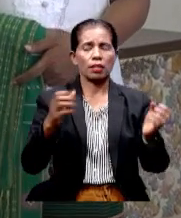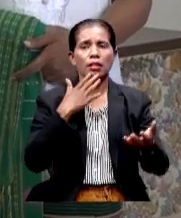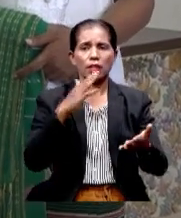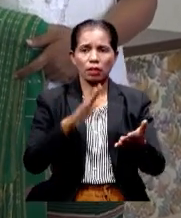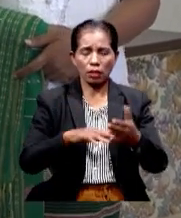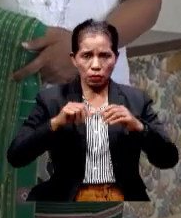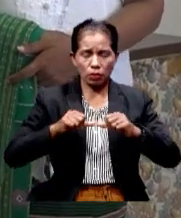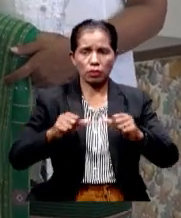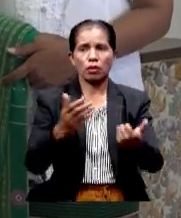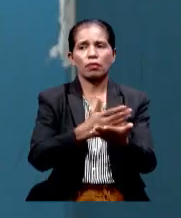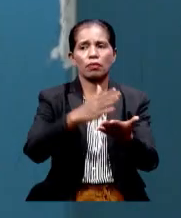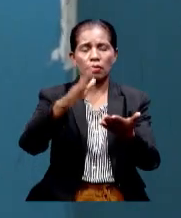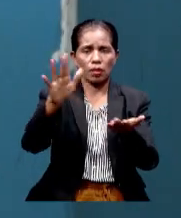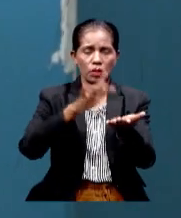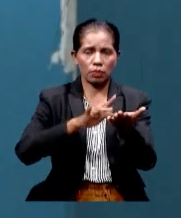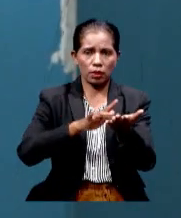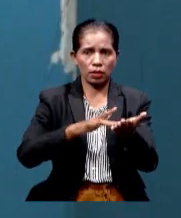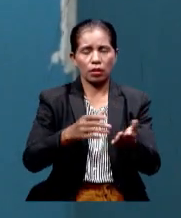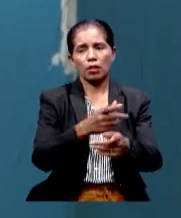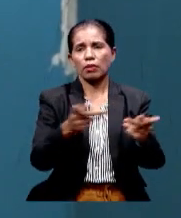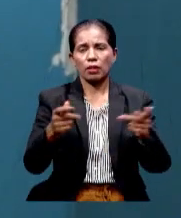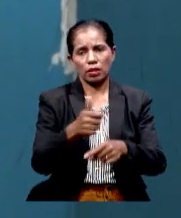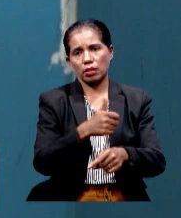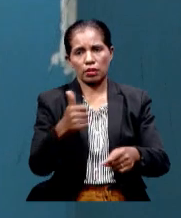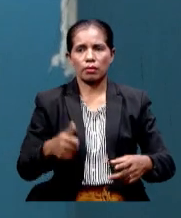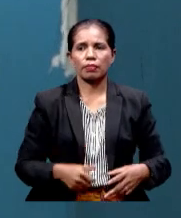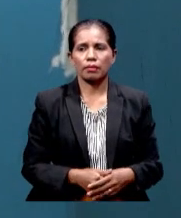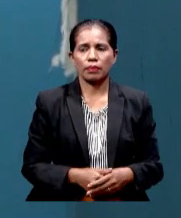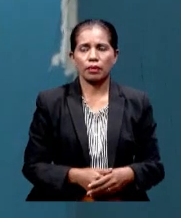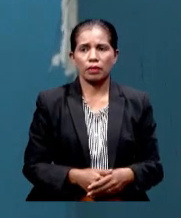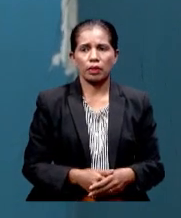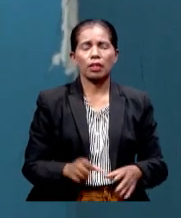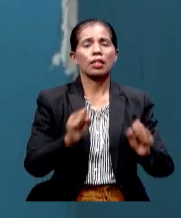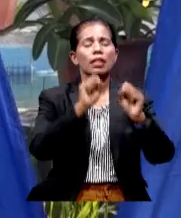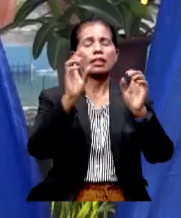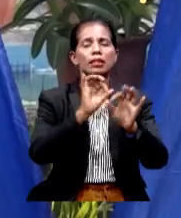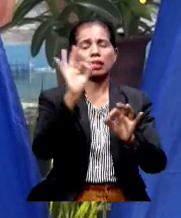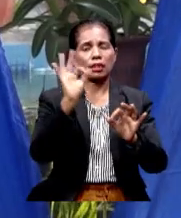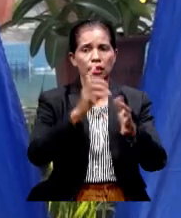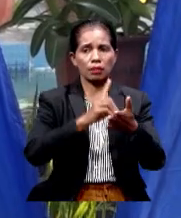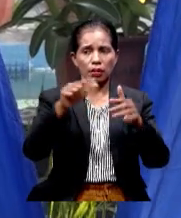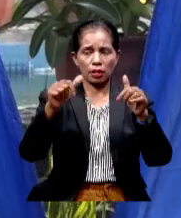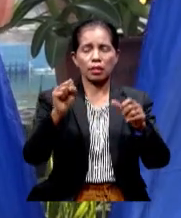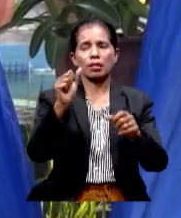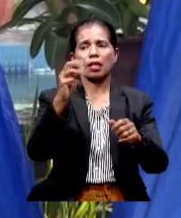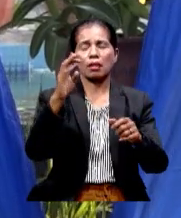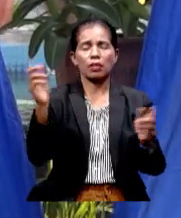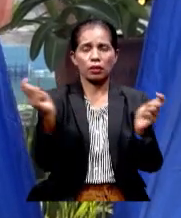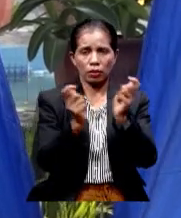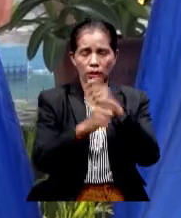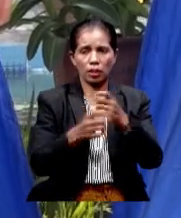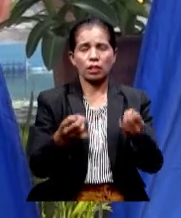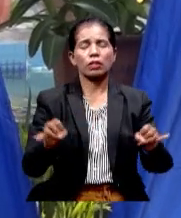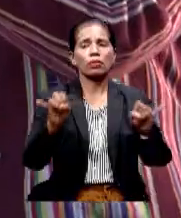be continue distribui ba hospital centro no posto saúde sira. Nune iha sexta semana ne, sames nebe troca ona ba Instituto